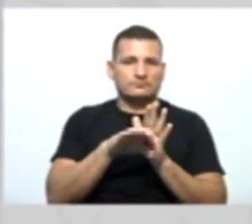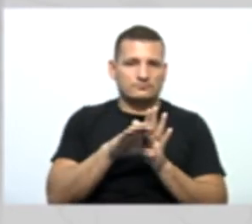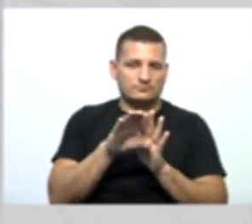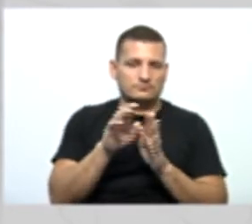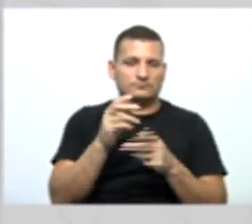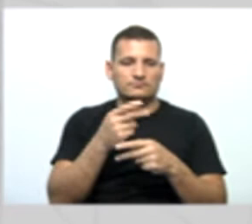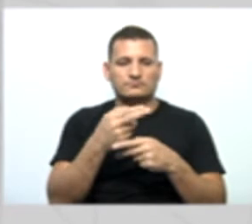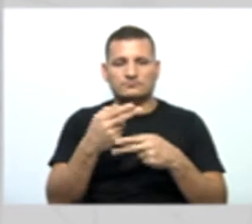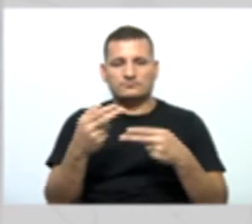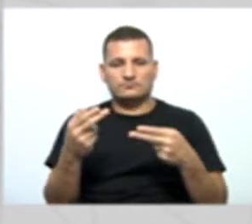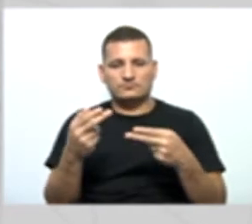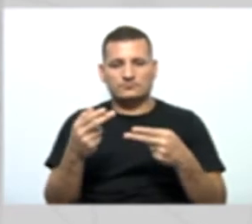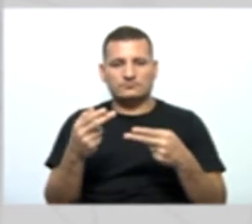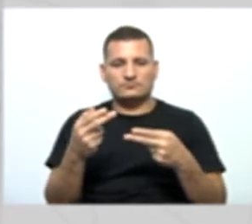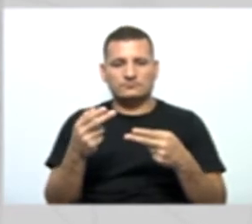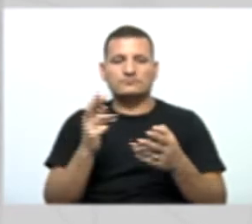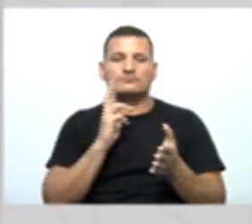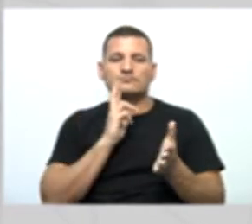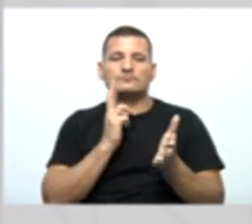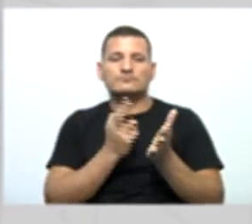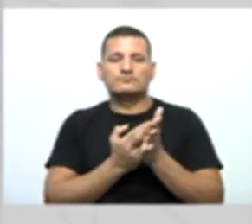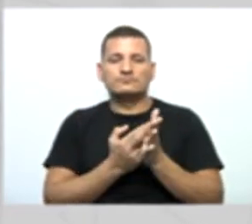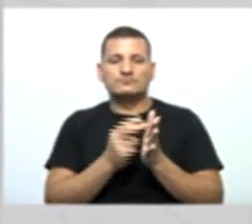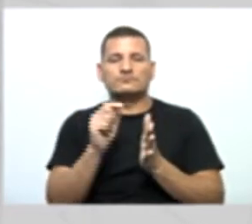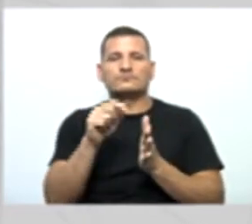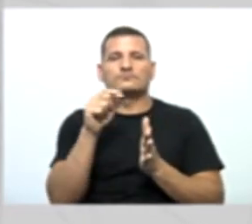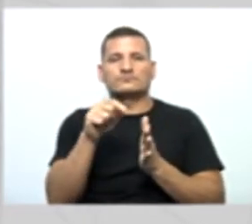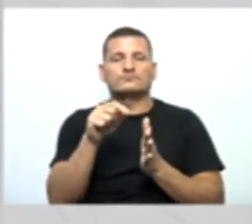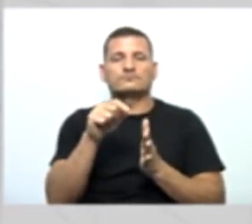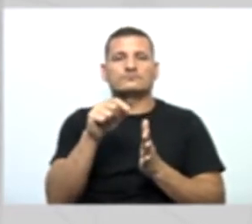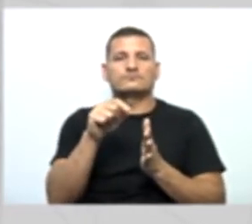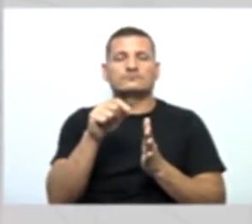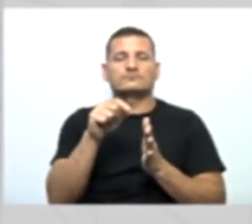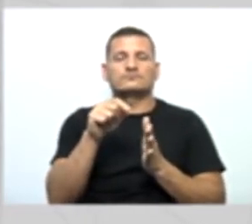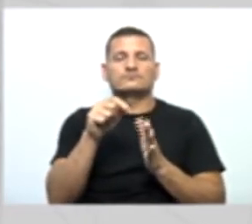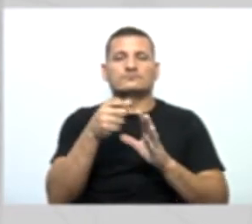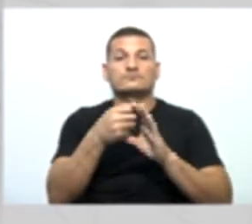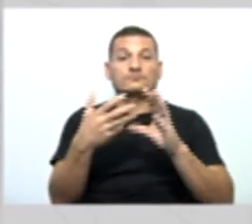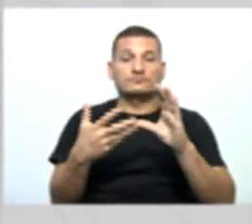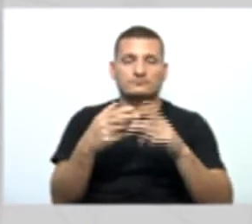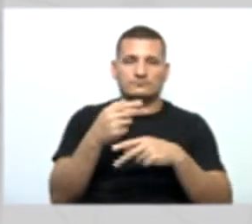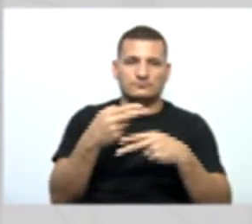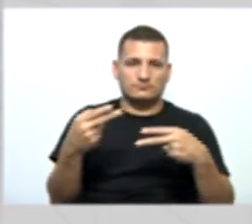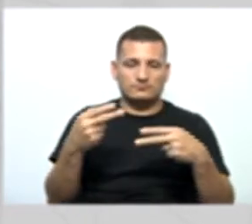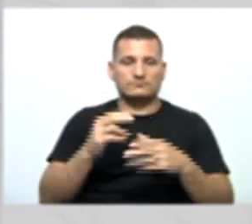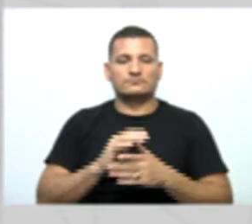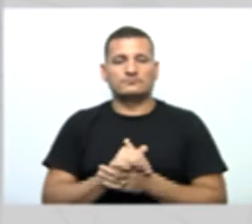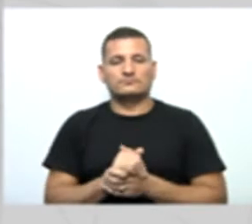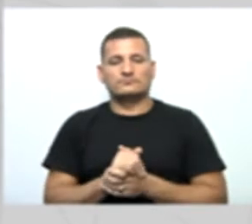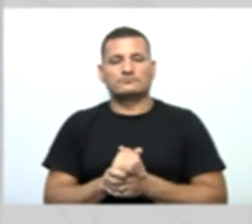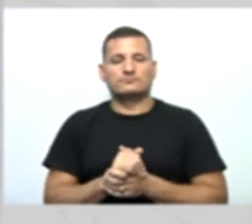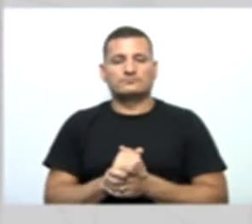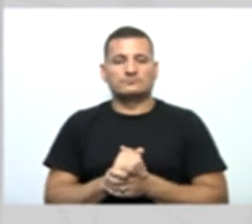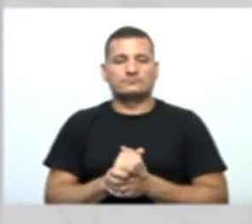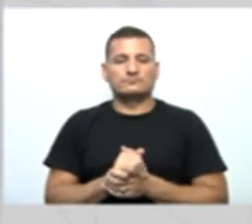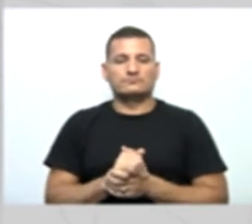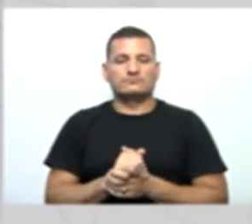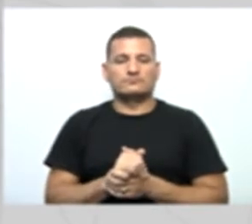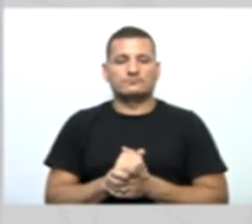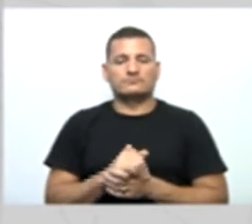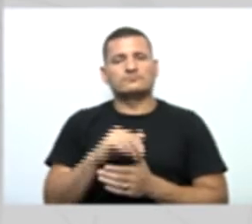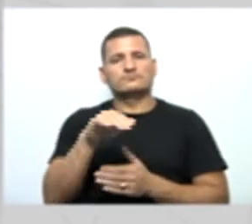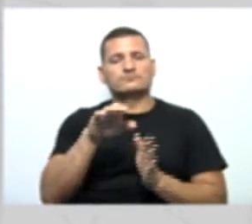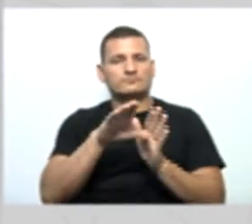ainda, conceitue o que é estado de um objeto. E a questão 3 aqui, baseado nos conceitos